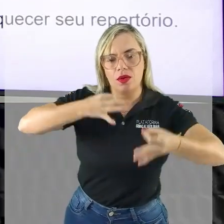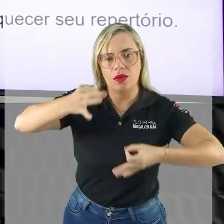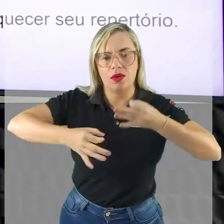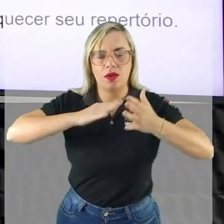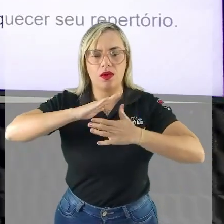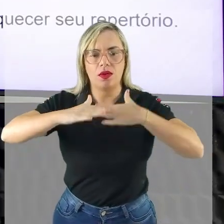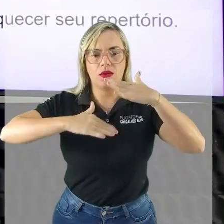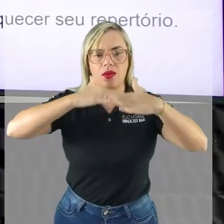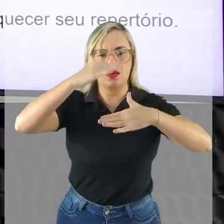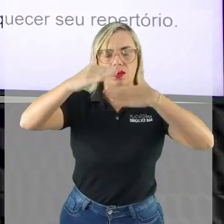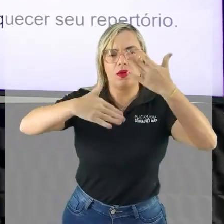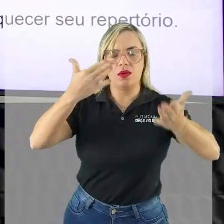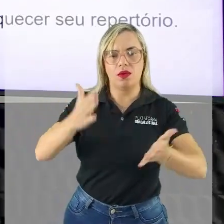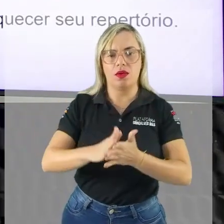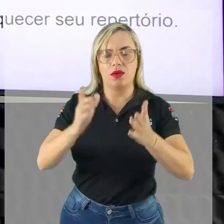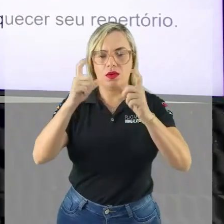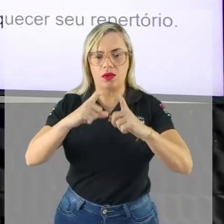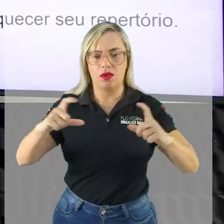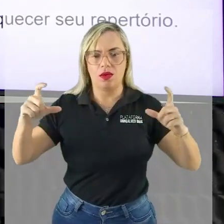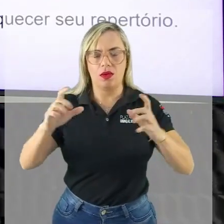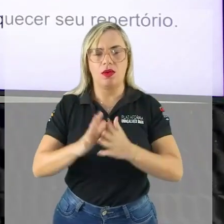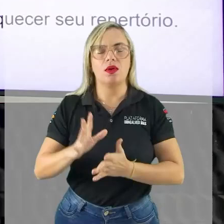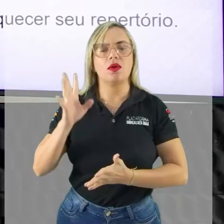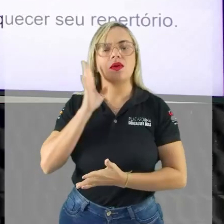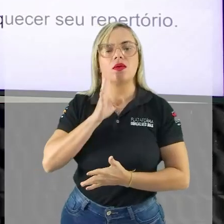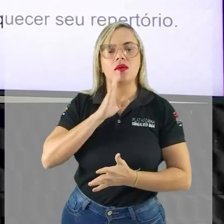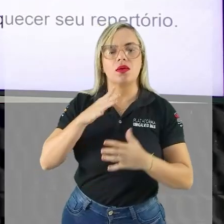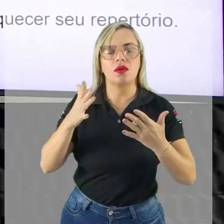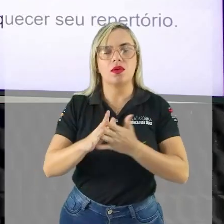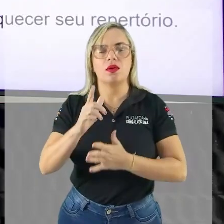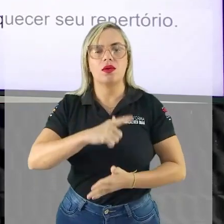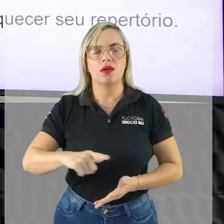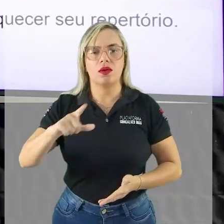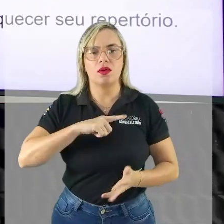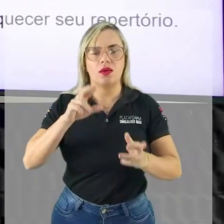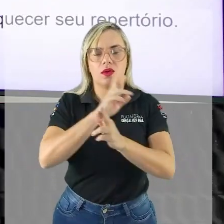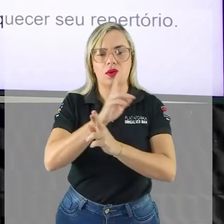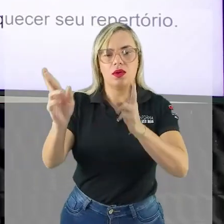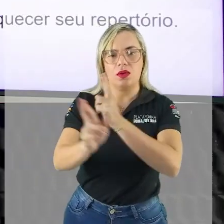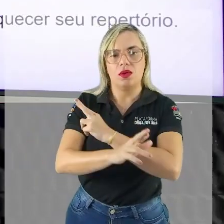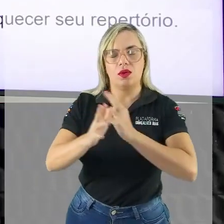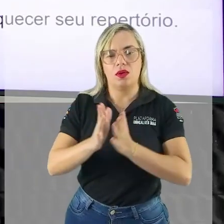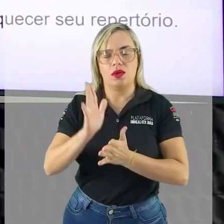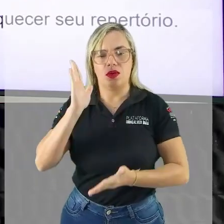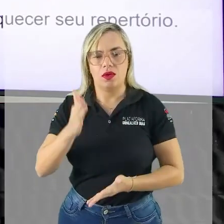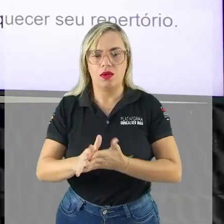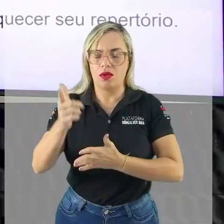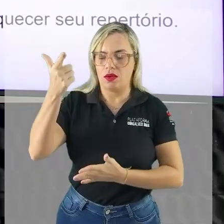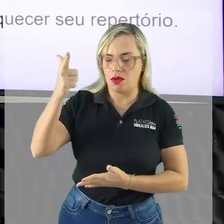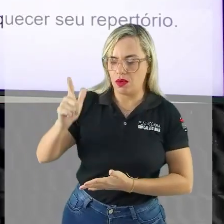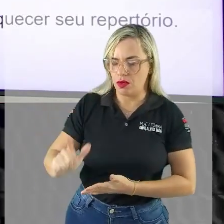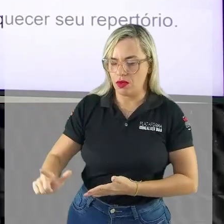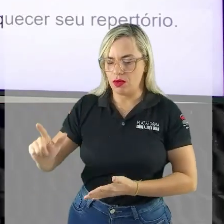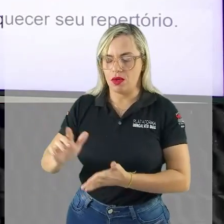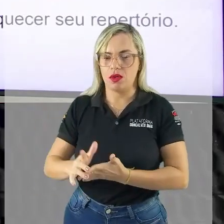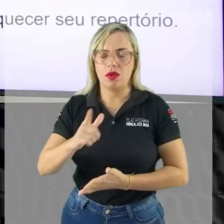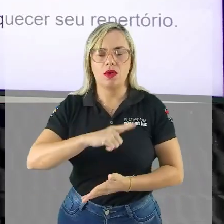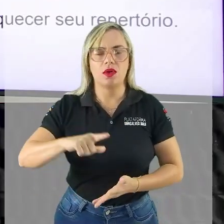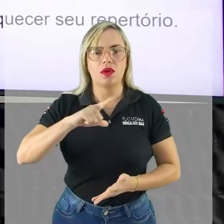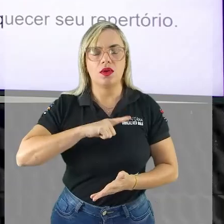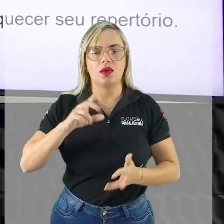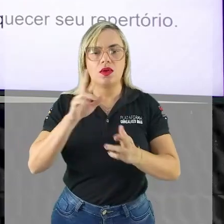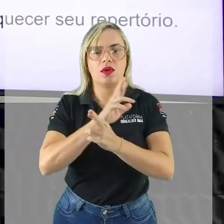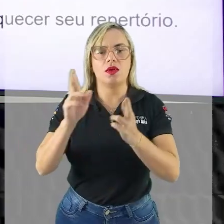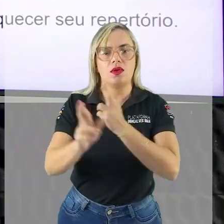está desenvolvendo em um determinado parágrafo, beleza? Tem que ter uma relação direta, vou repetir, deve haver